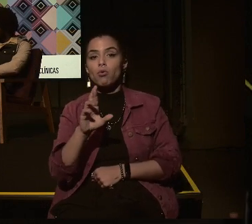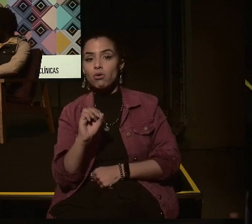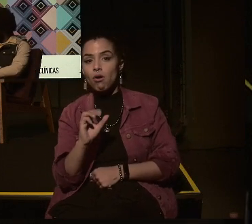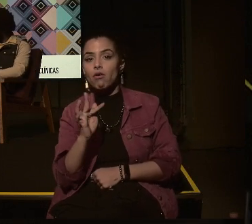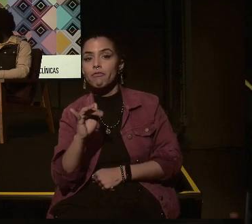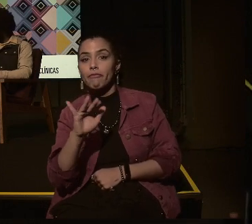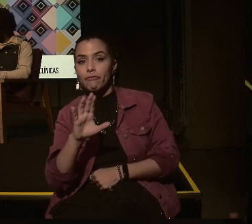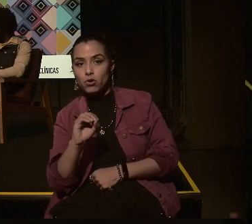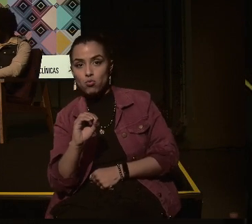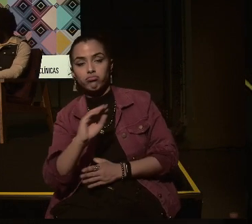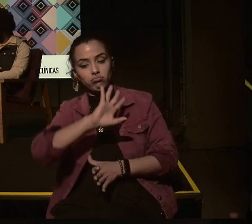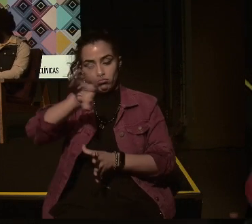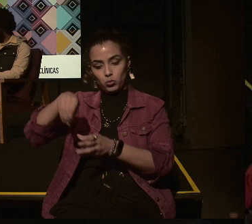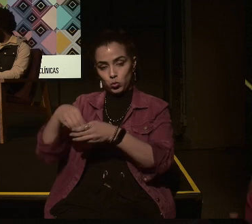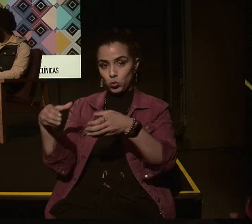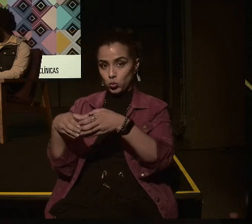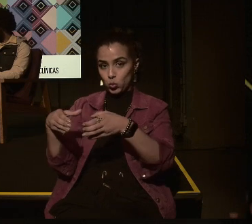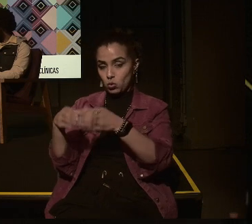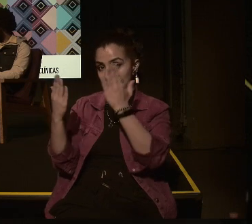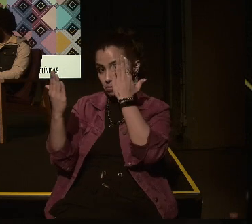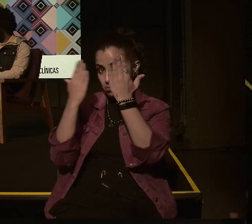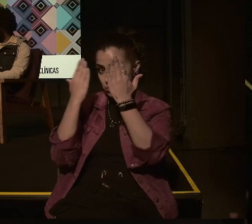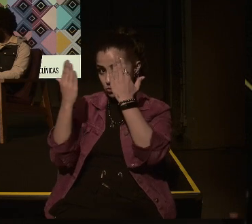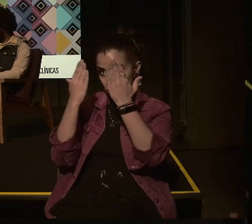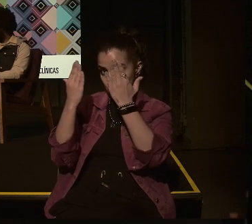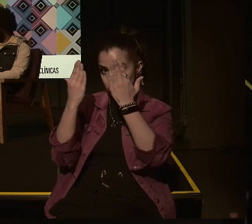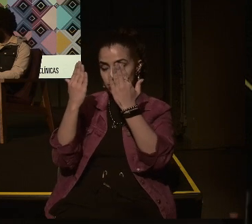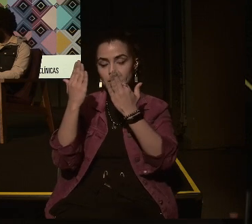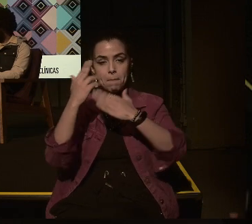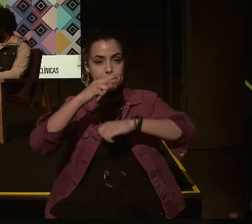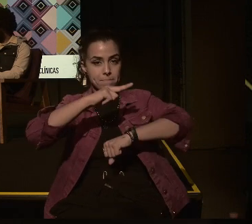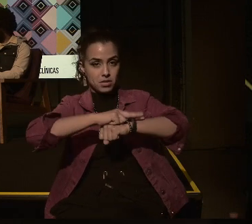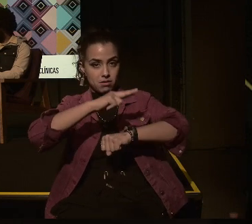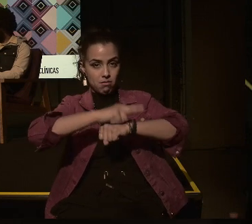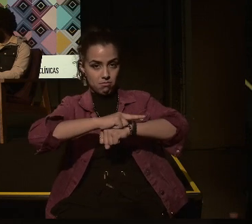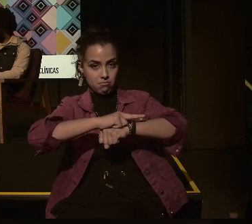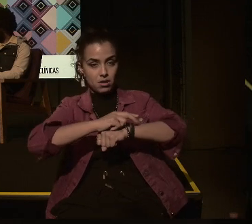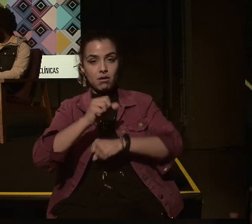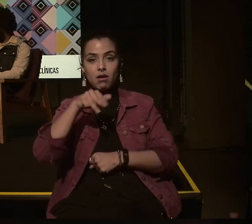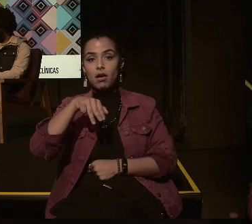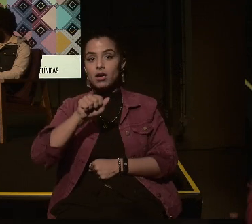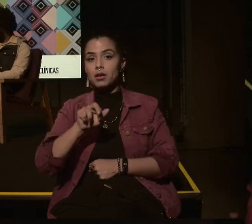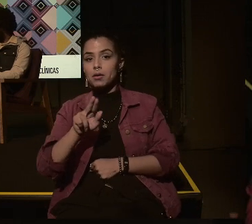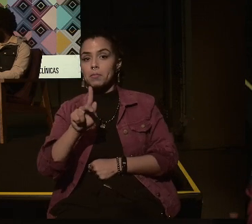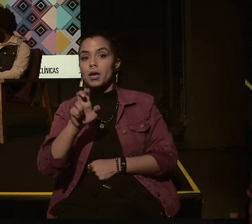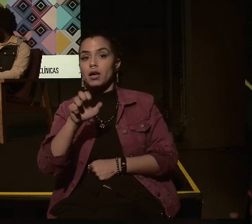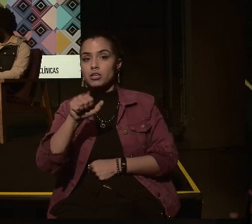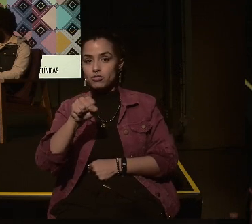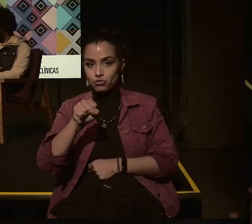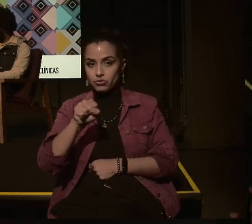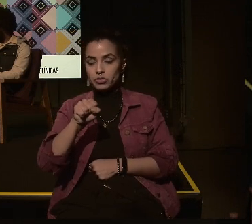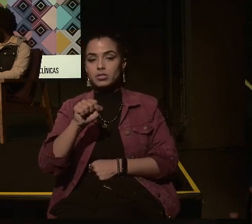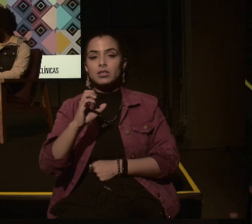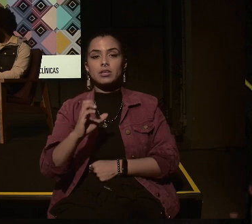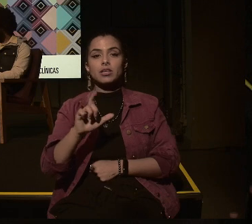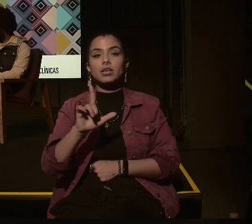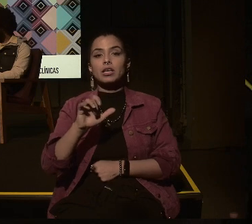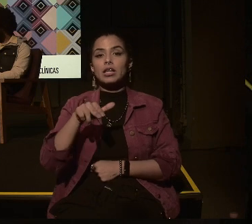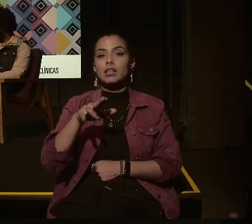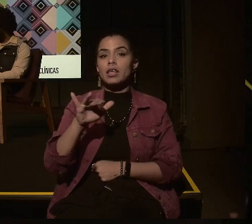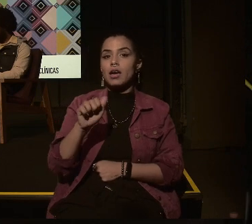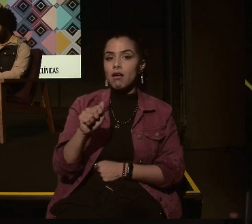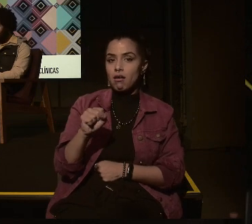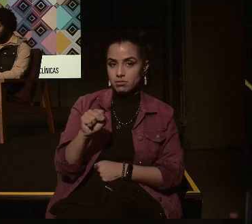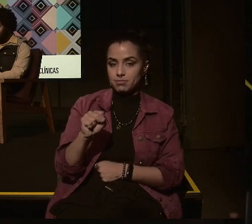psicólogos e psicanalistas Margens Clínicas. Hoje a gente tem aqui com a gente nosso querido Emiliano de